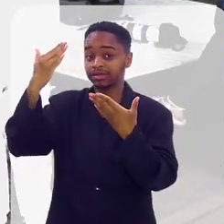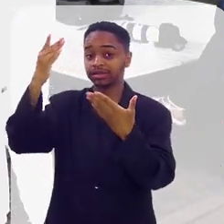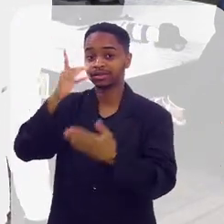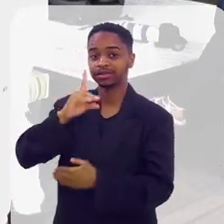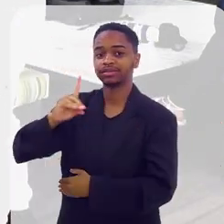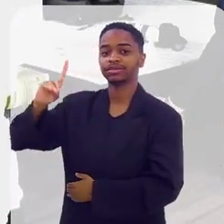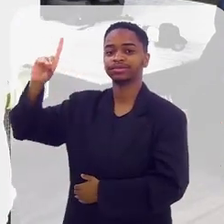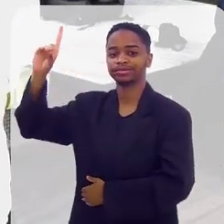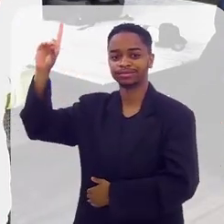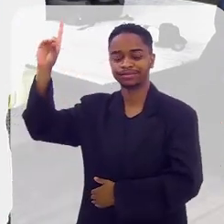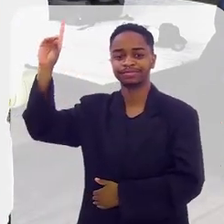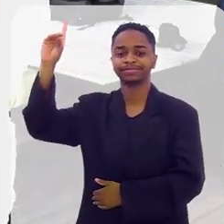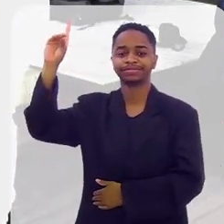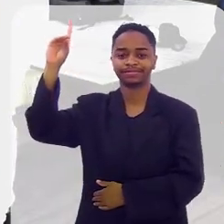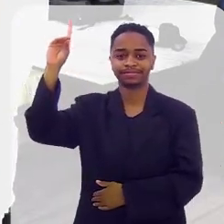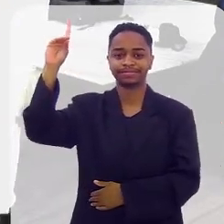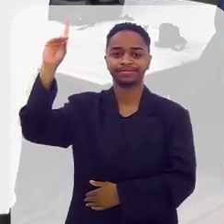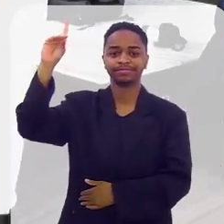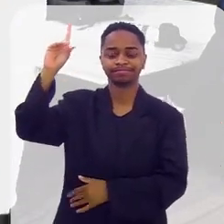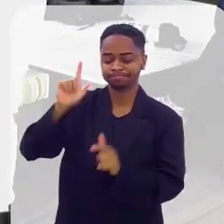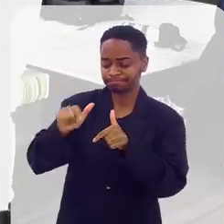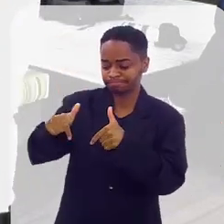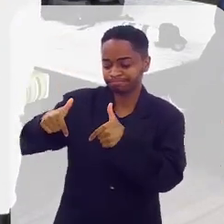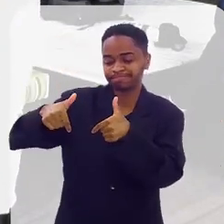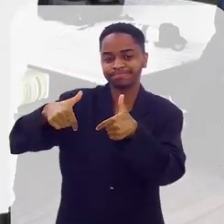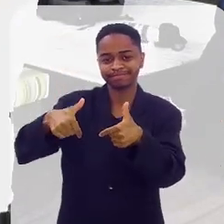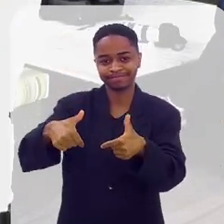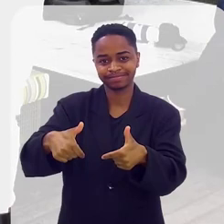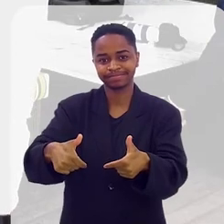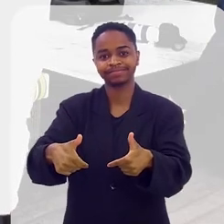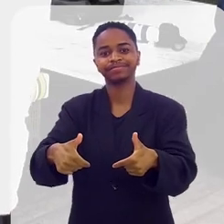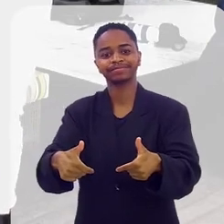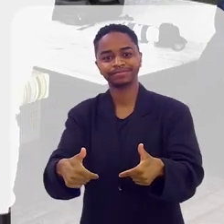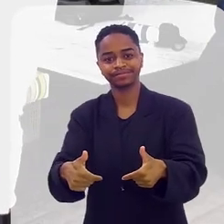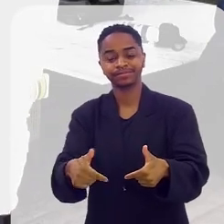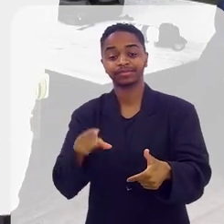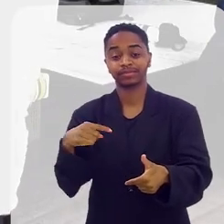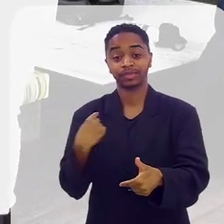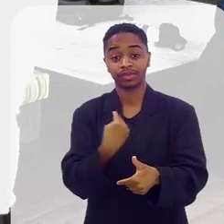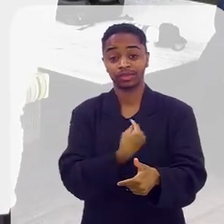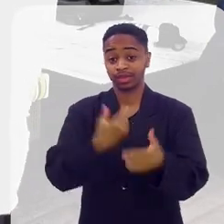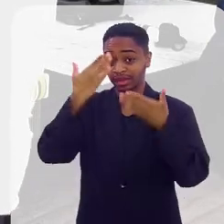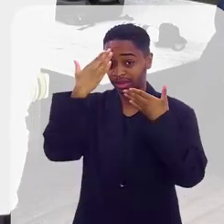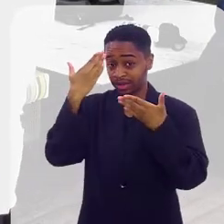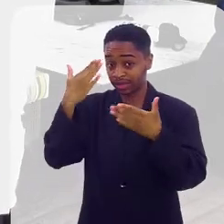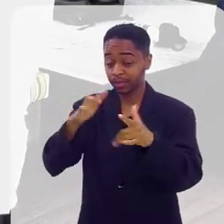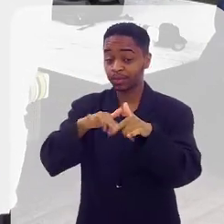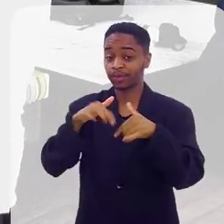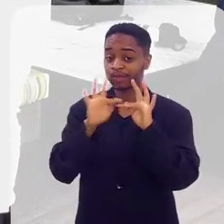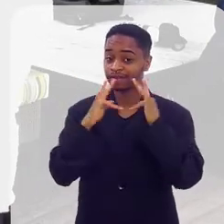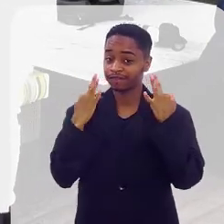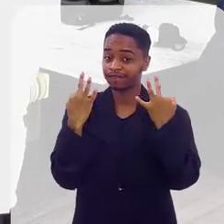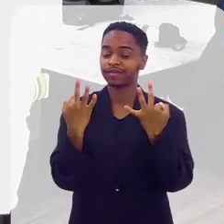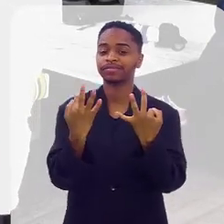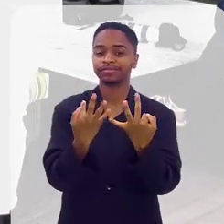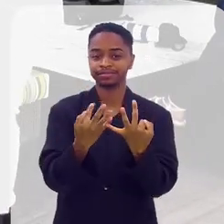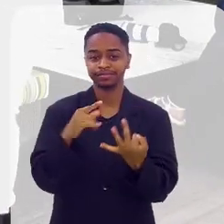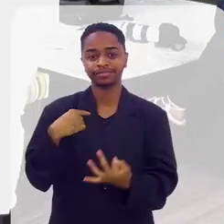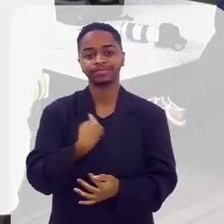Agradecemos a Deus por tudo que Ele faz. Agradecemos pela nossa